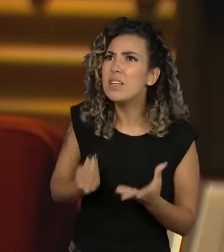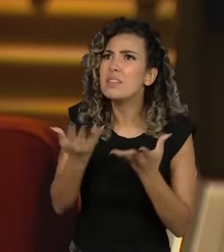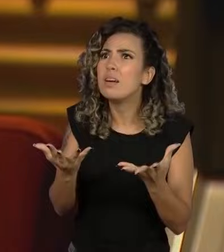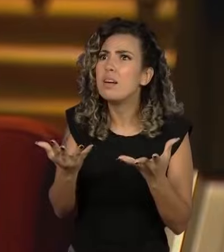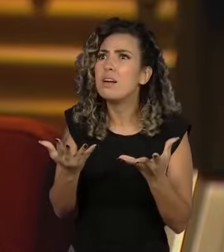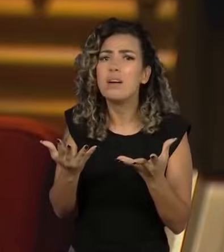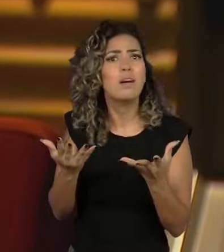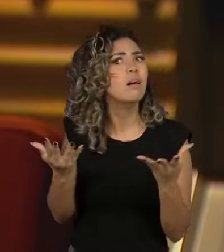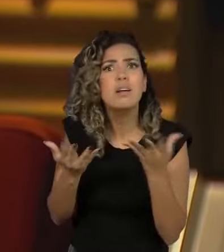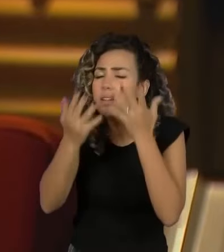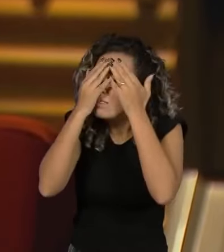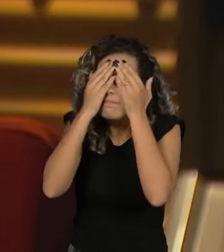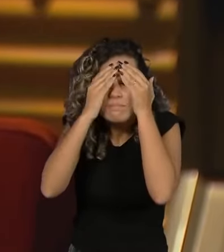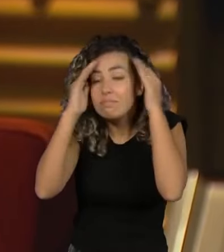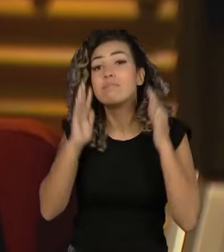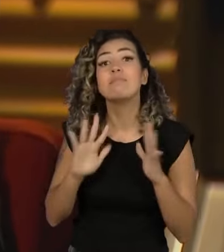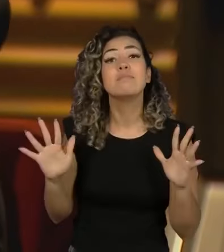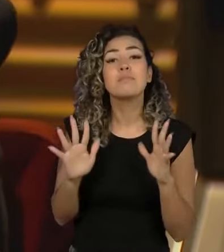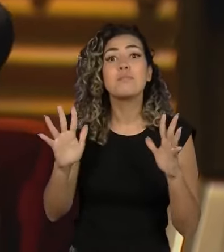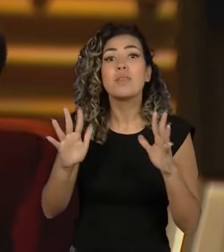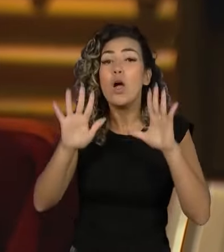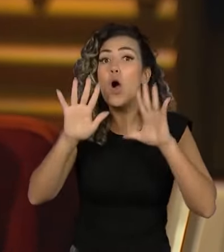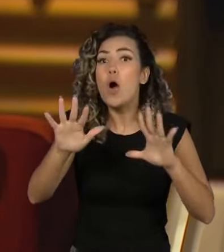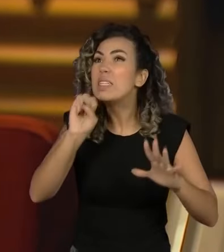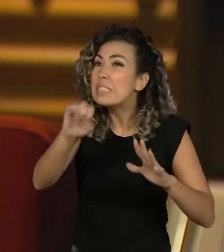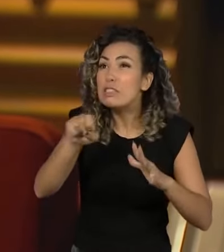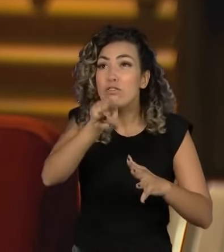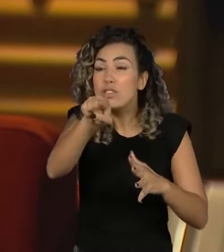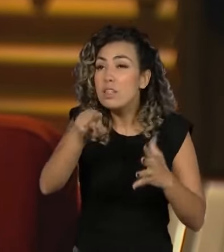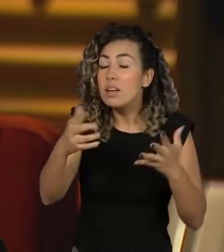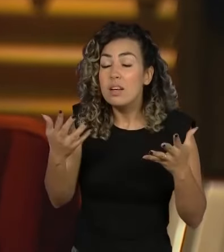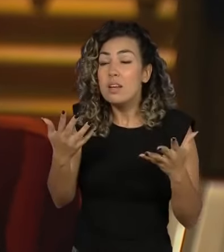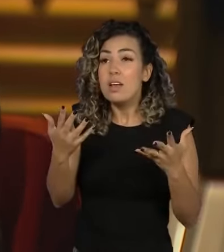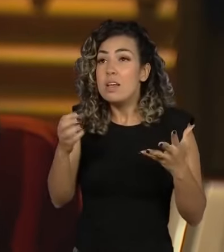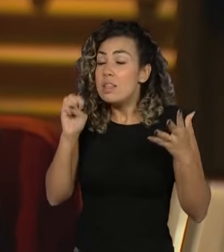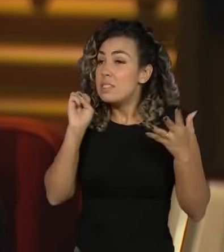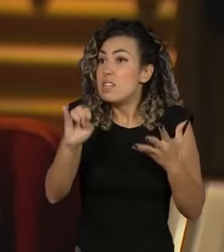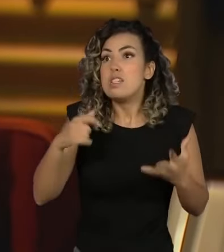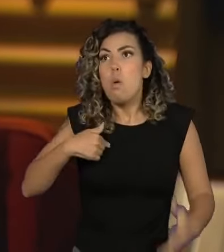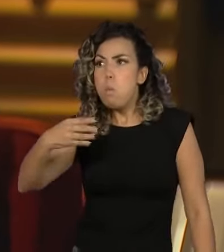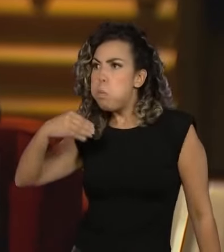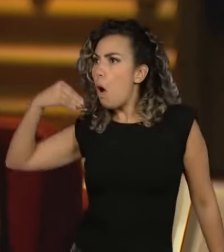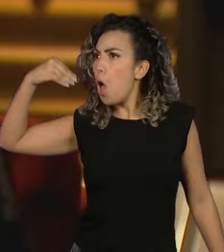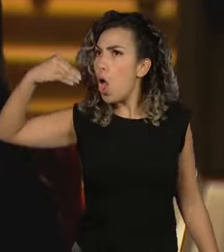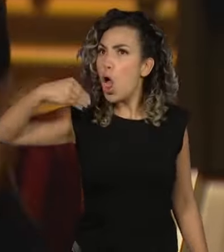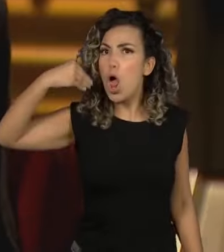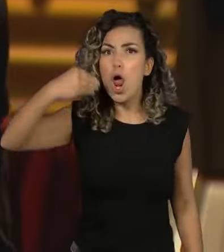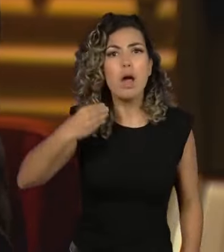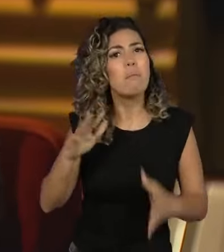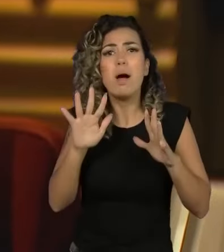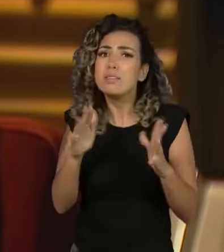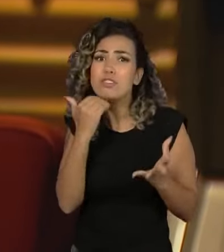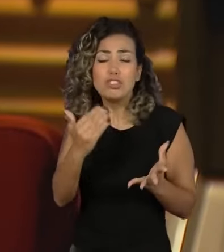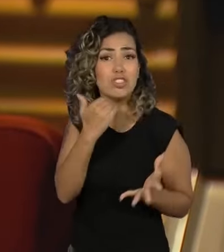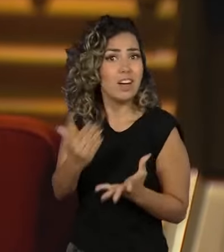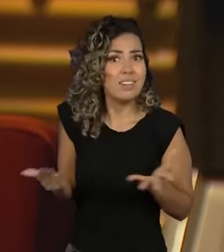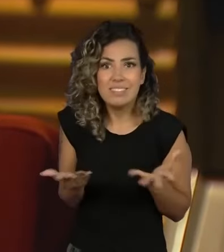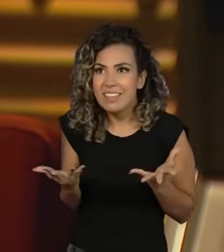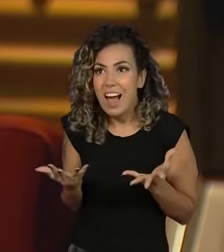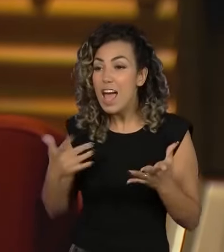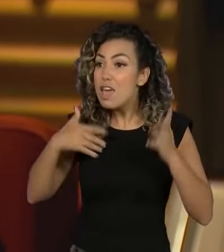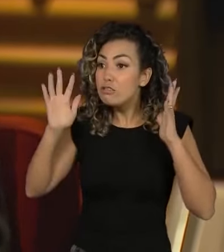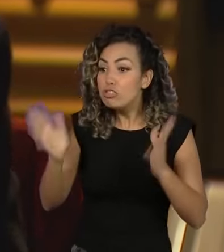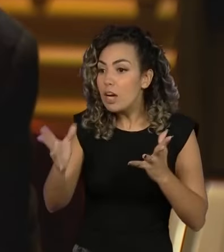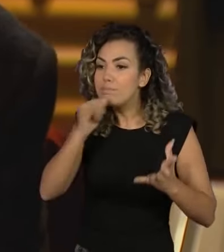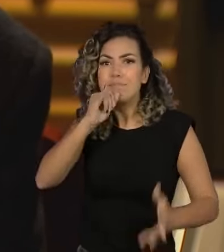pode por mais zarolho que eu possa ser eu tô H 60 anos